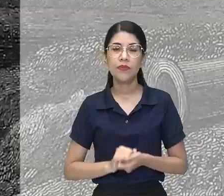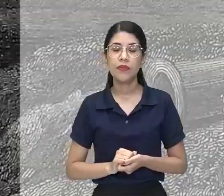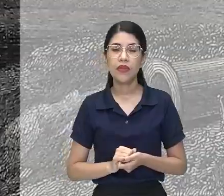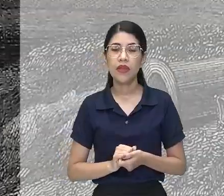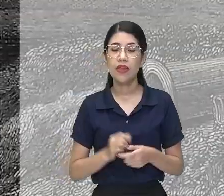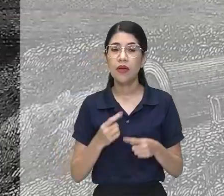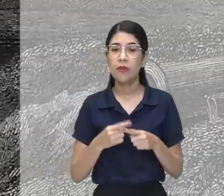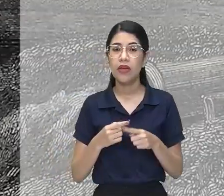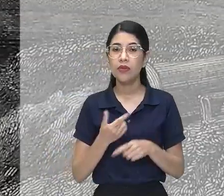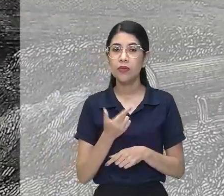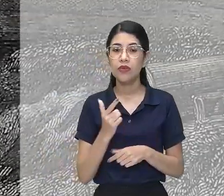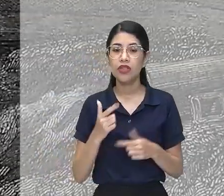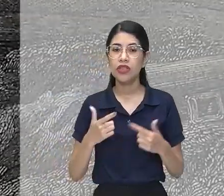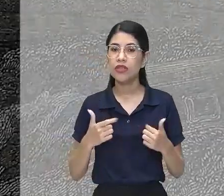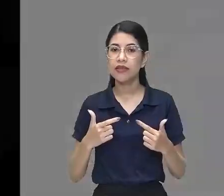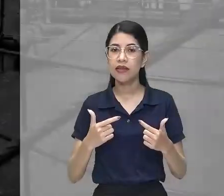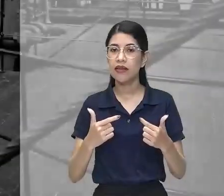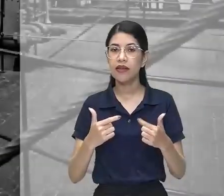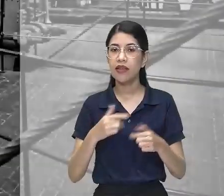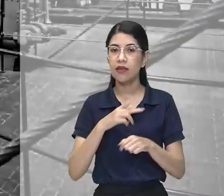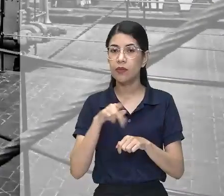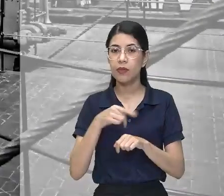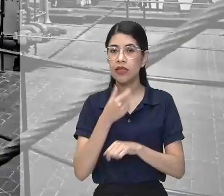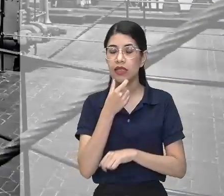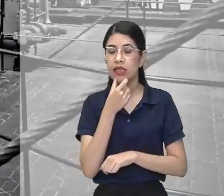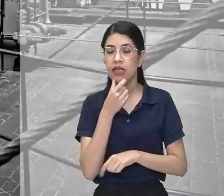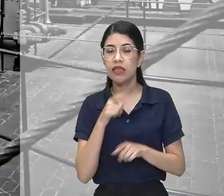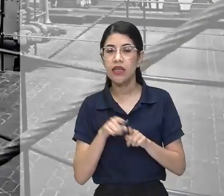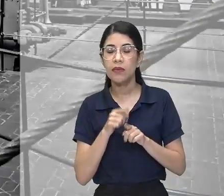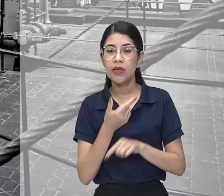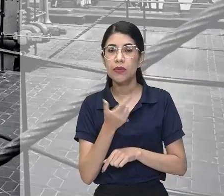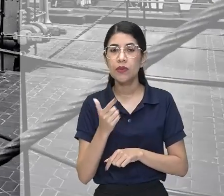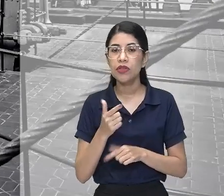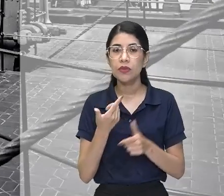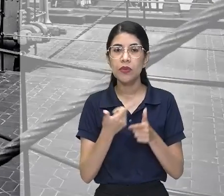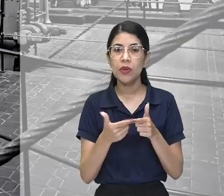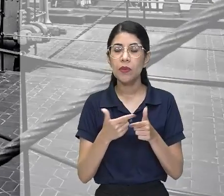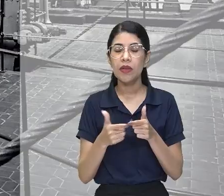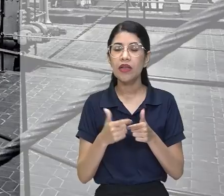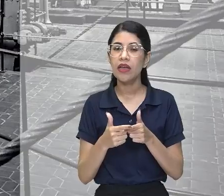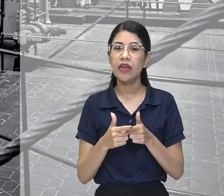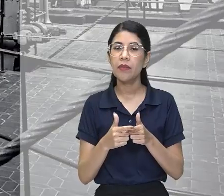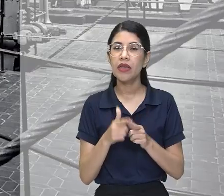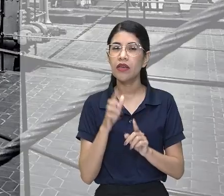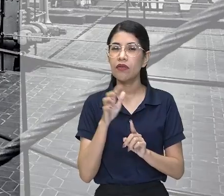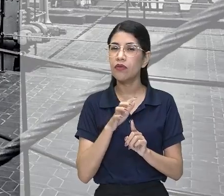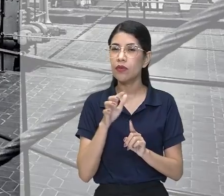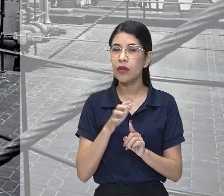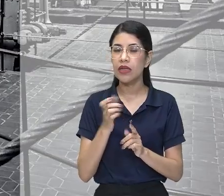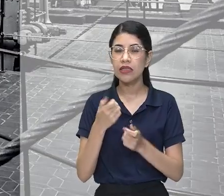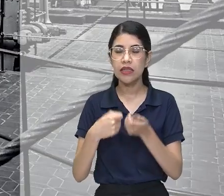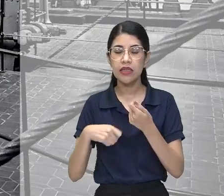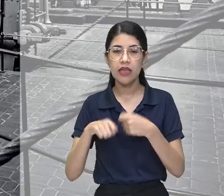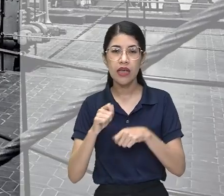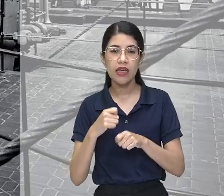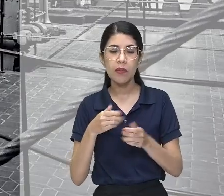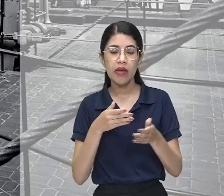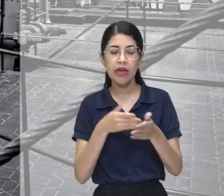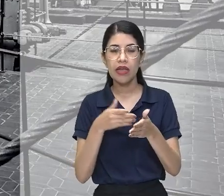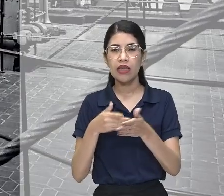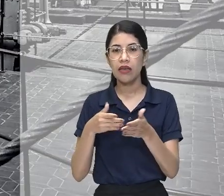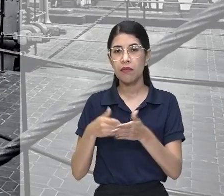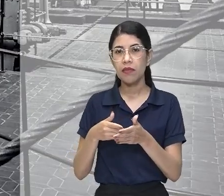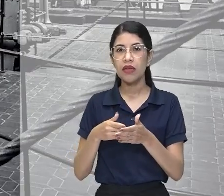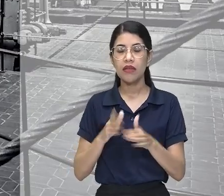porque não tinha guerras na Inglaterra, não havia ali uma problemática econômica que pudesse limitar